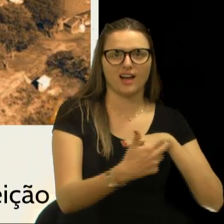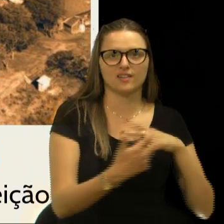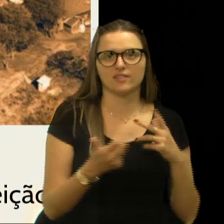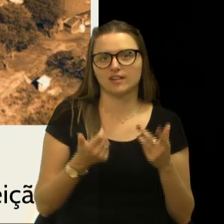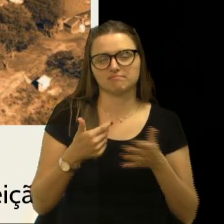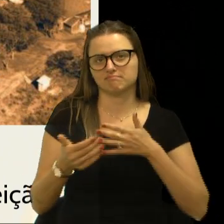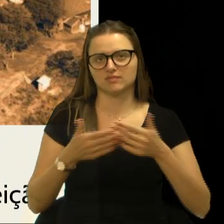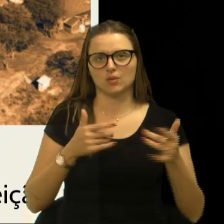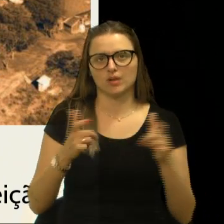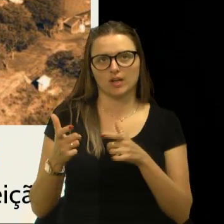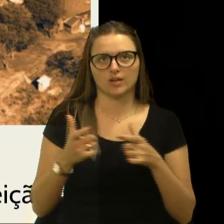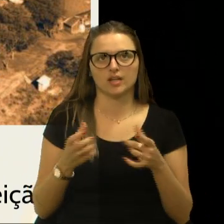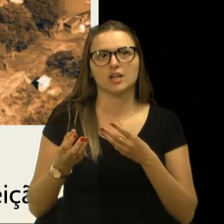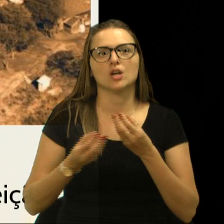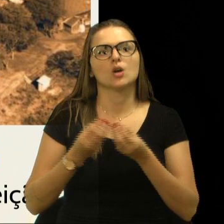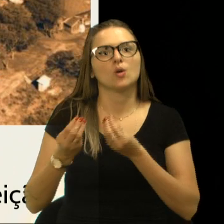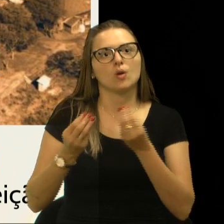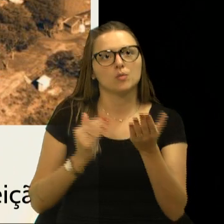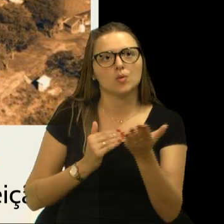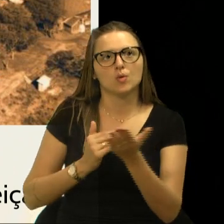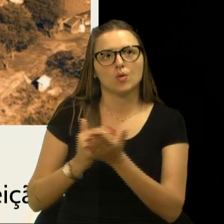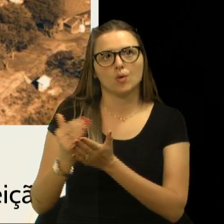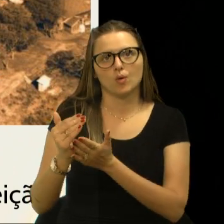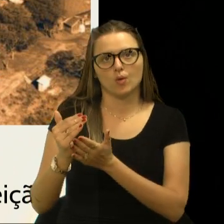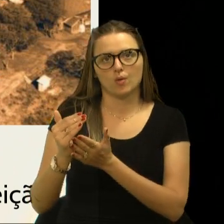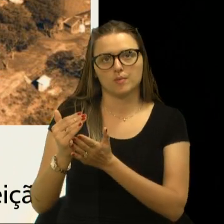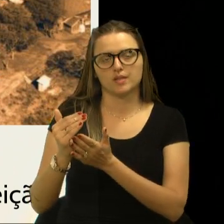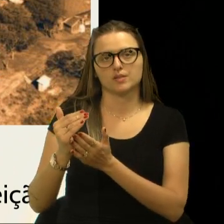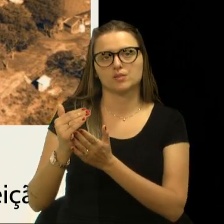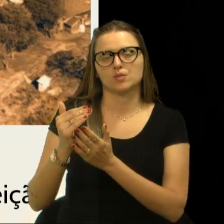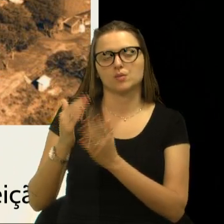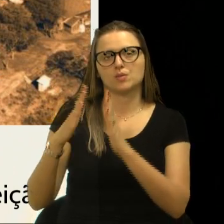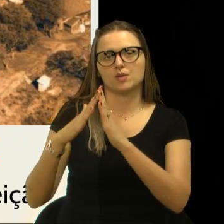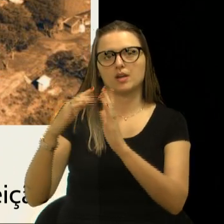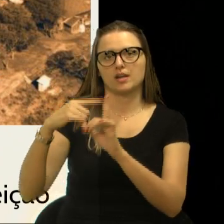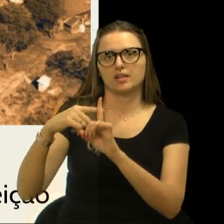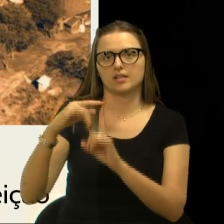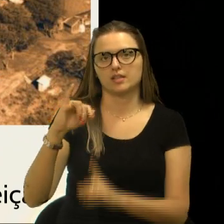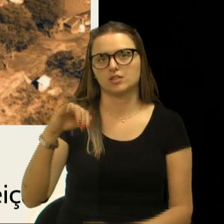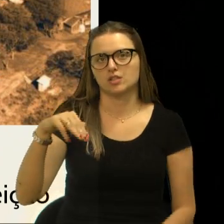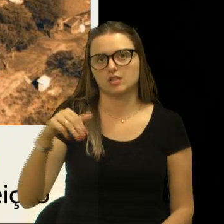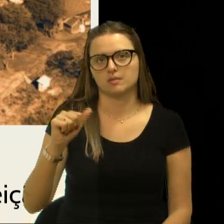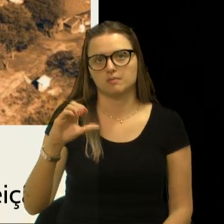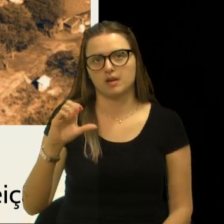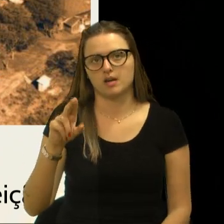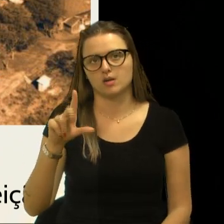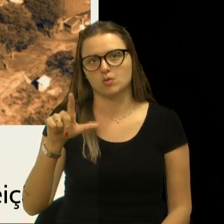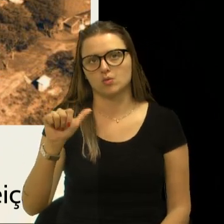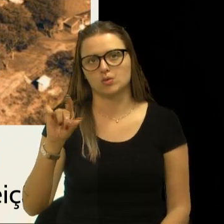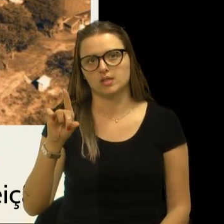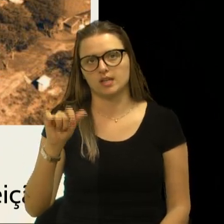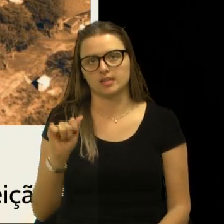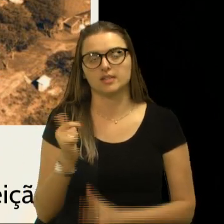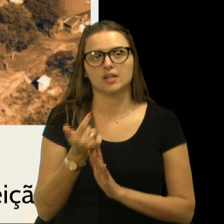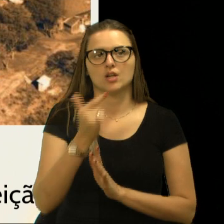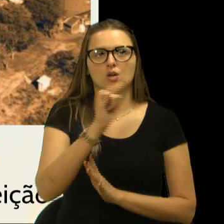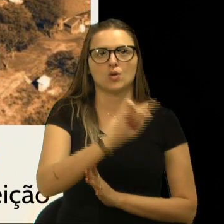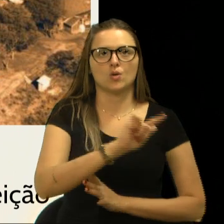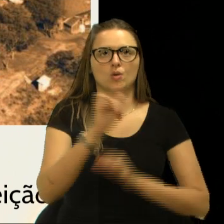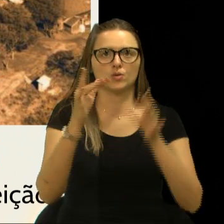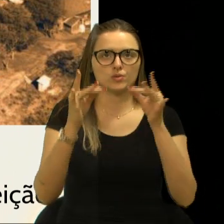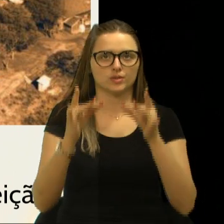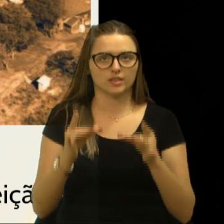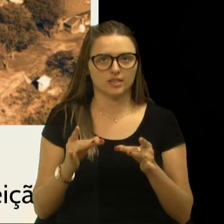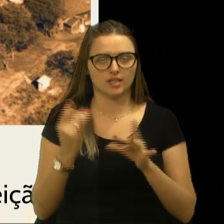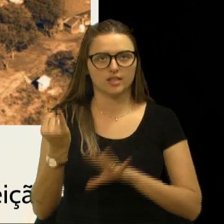Esse foi o começo então da paróquia Imaculada Conceição. E uma outra peculiaridade muito importante,